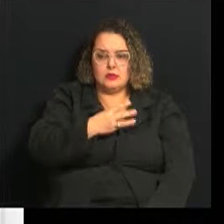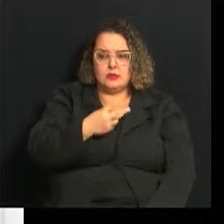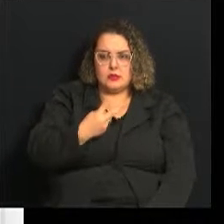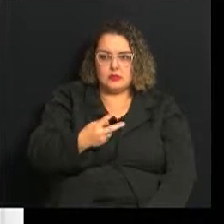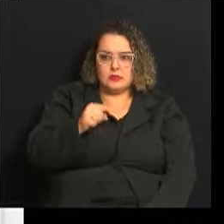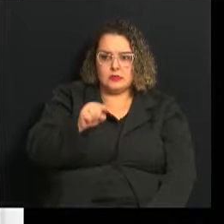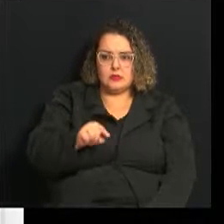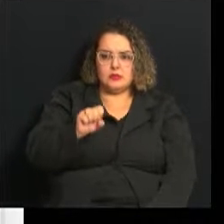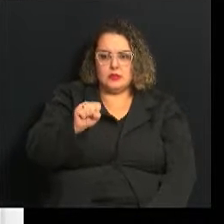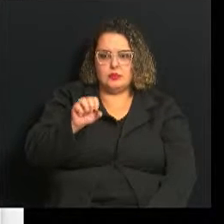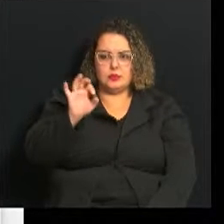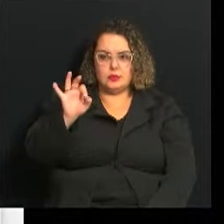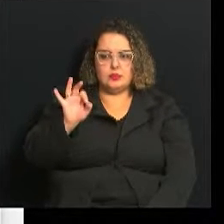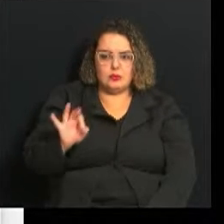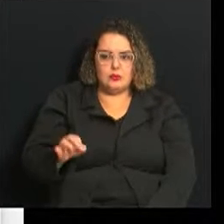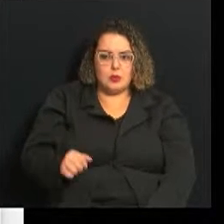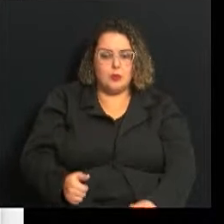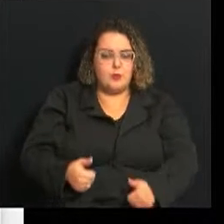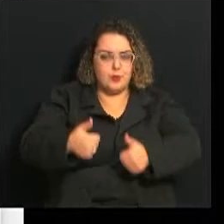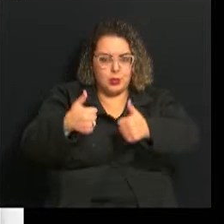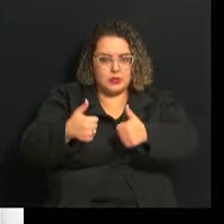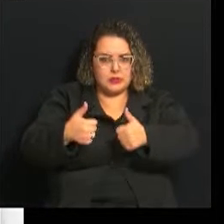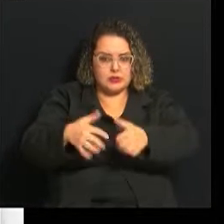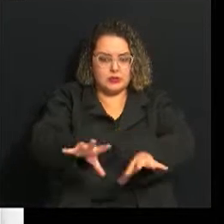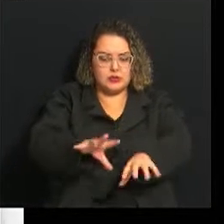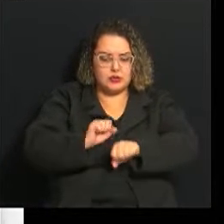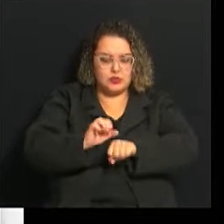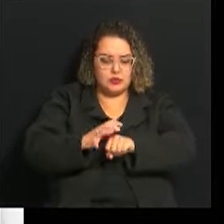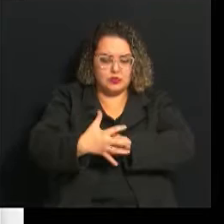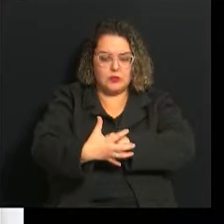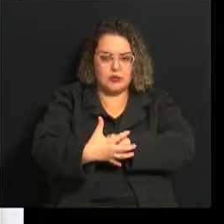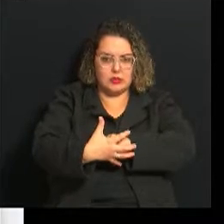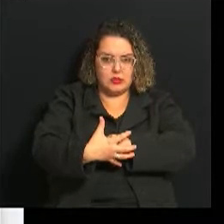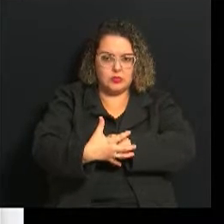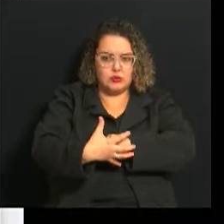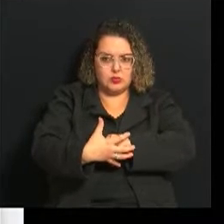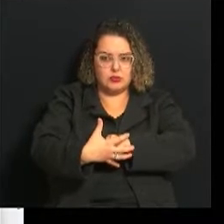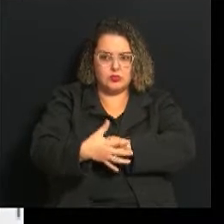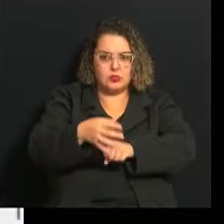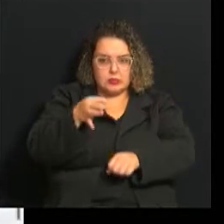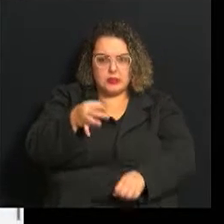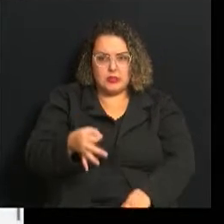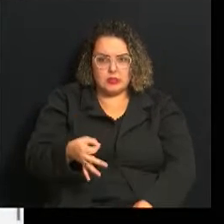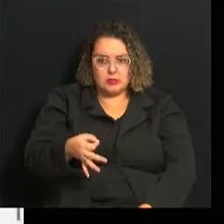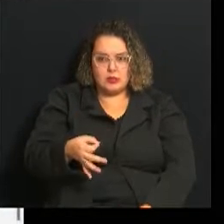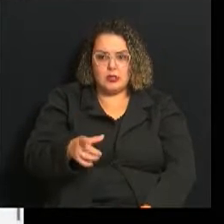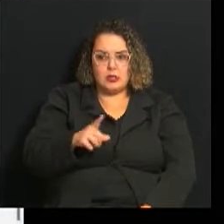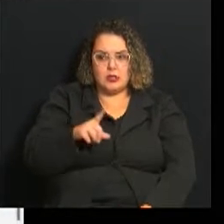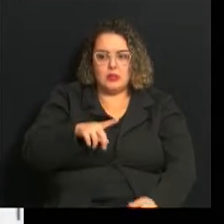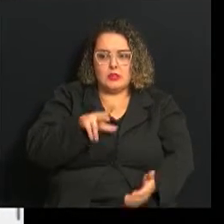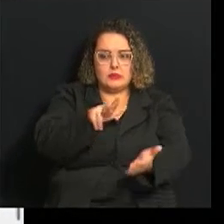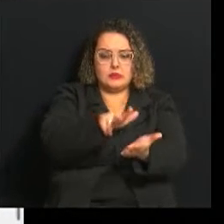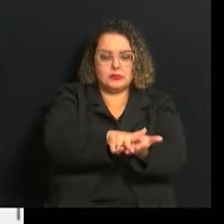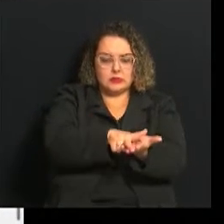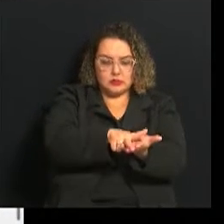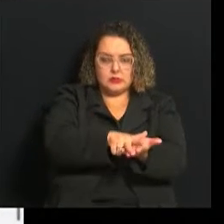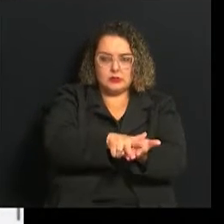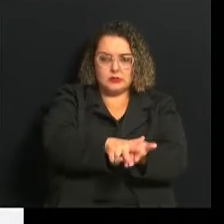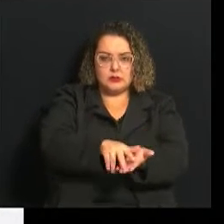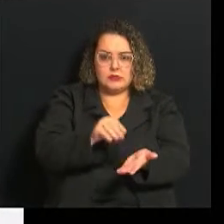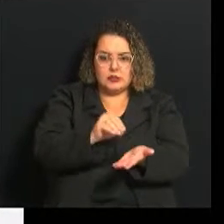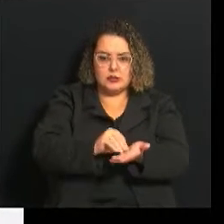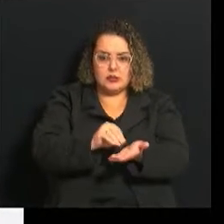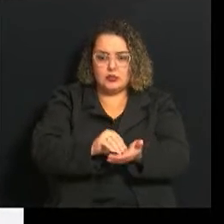32,8% positivaram para a Covid-19. Também temos as internações, até essa última semana que foi feito o